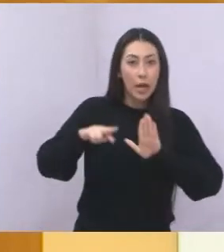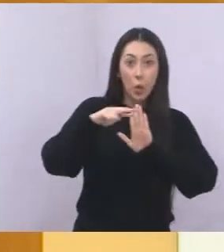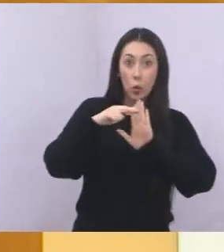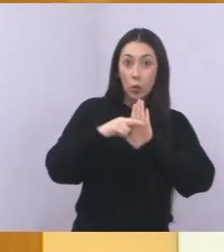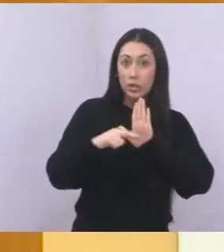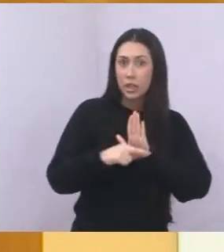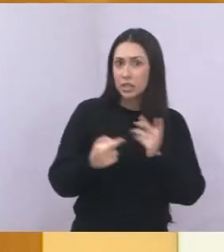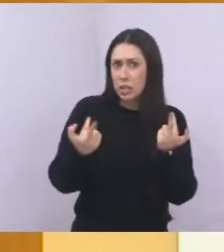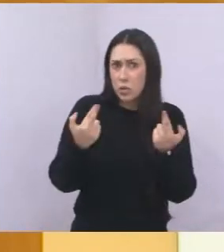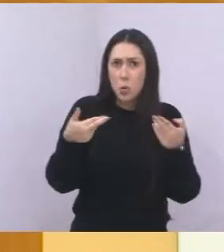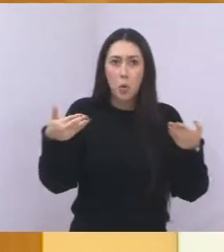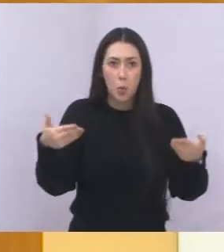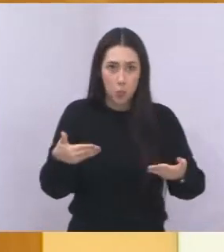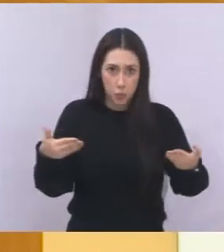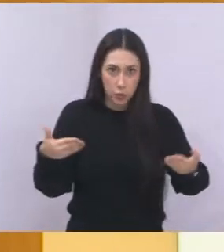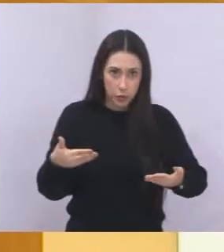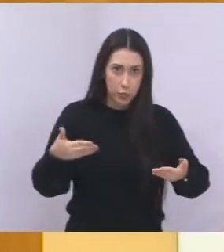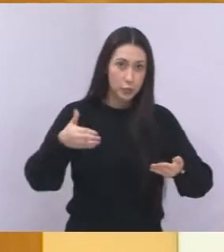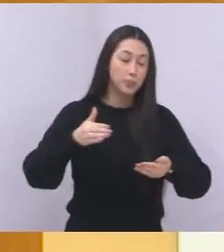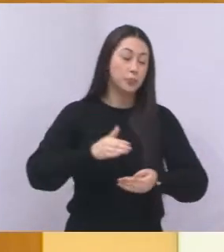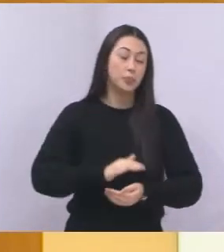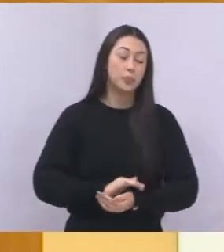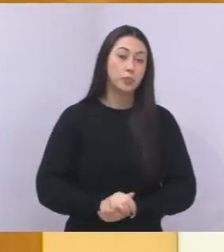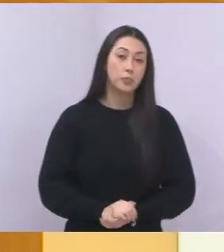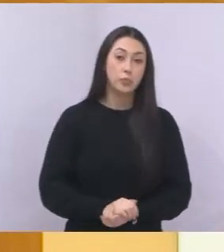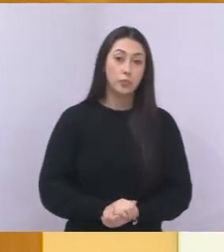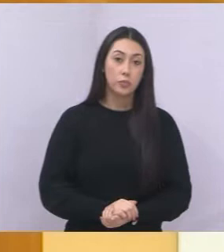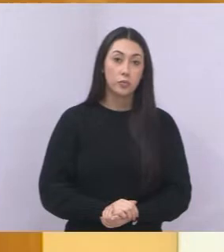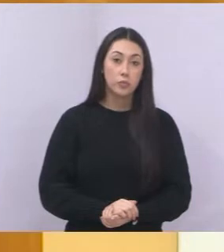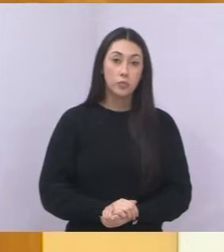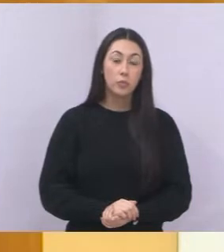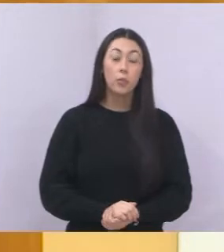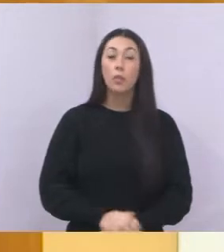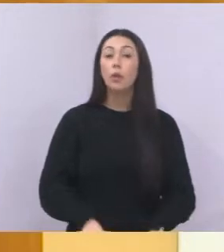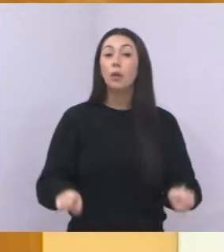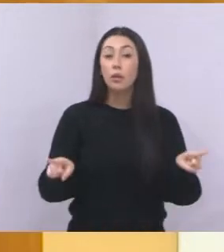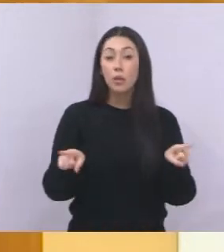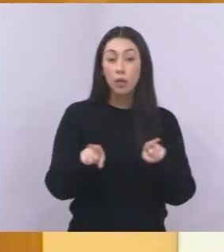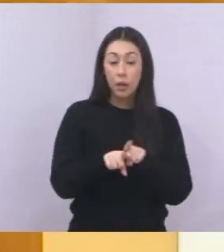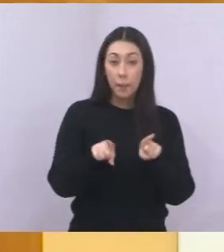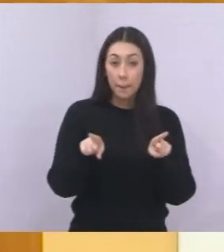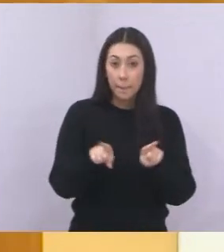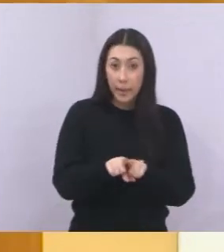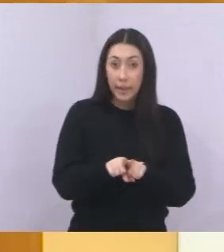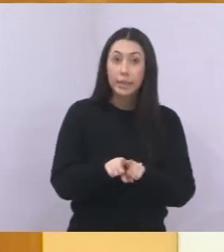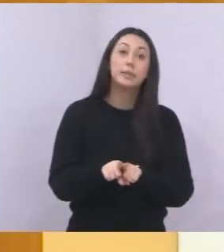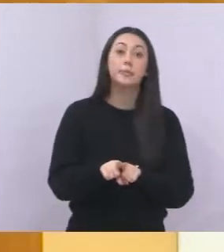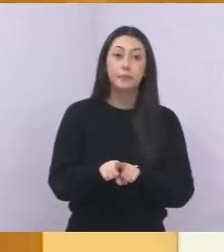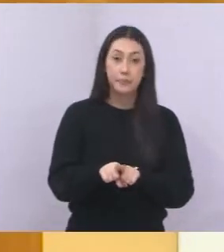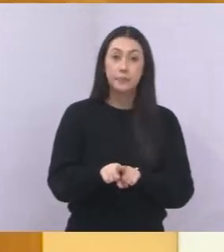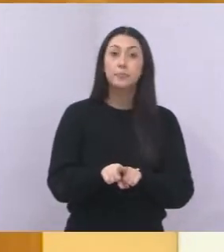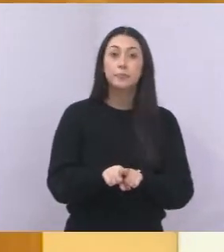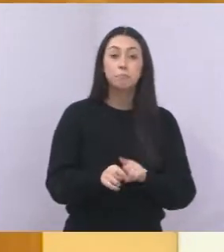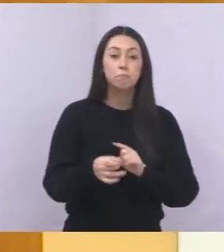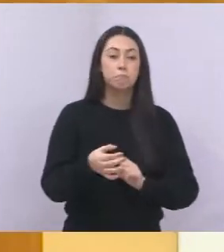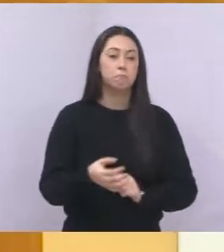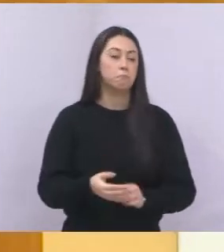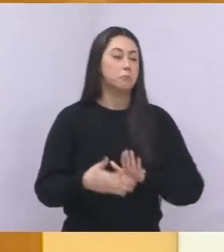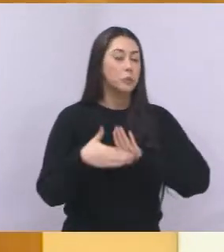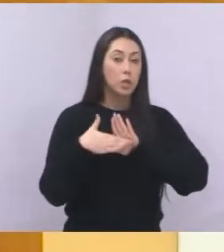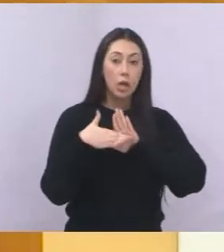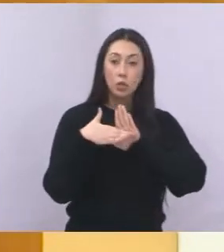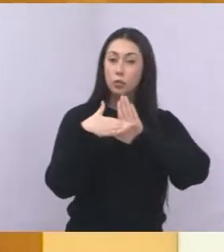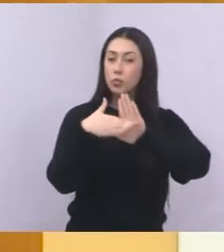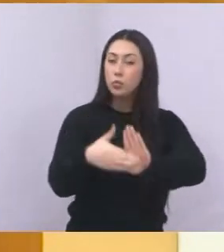entrada em vigor da lei. Além disso, A contribuição sobre os proventos